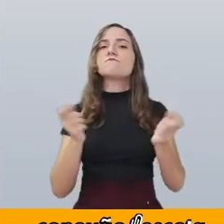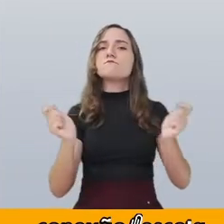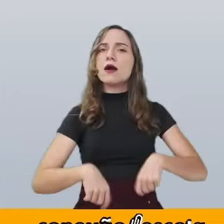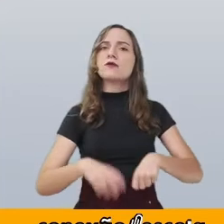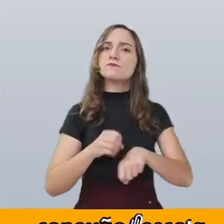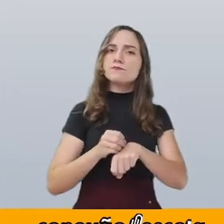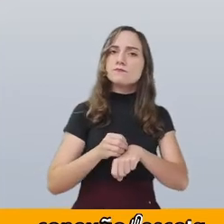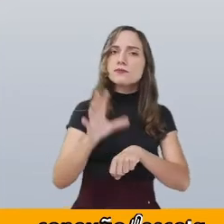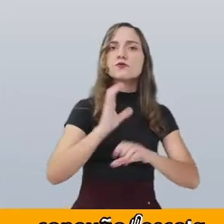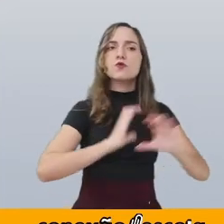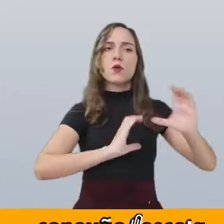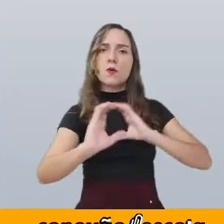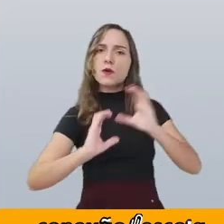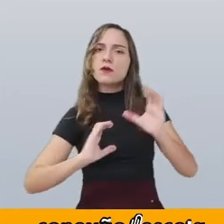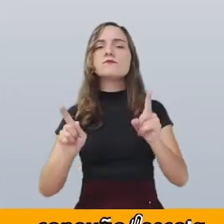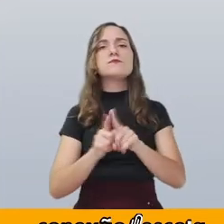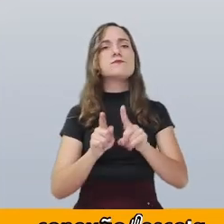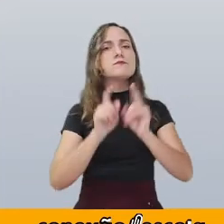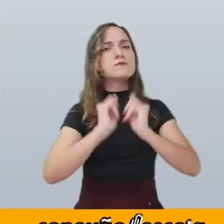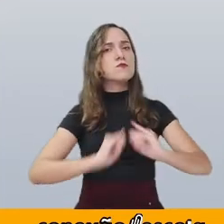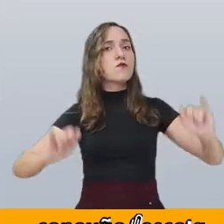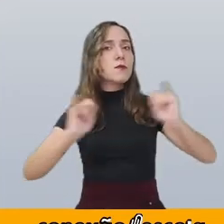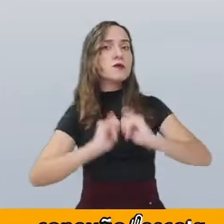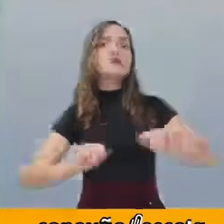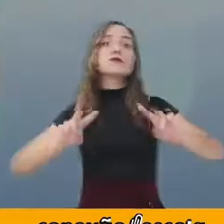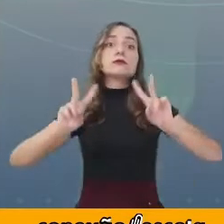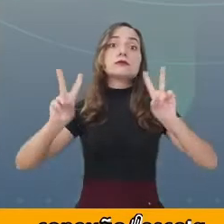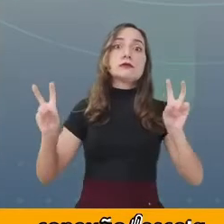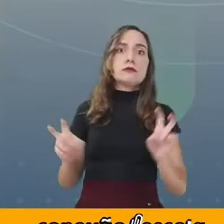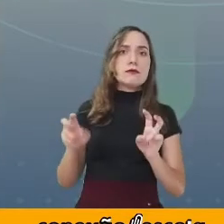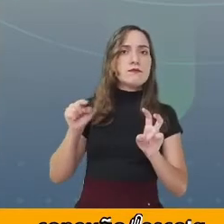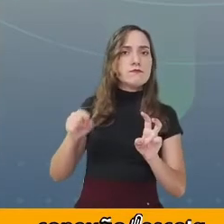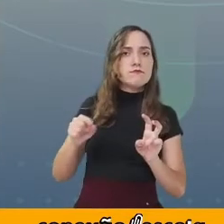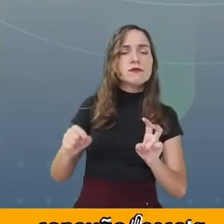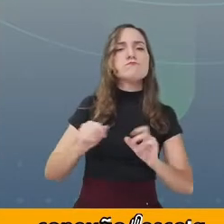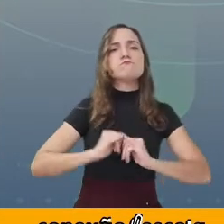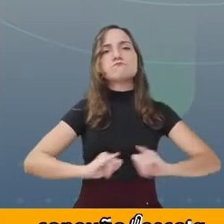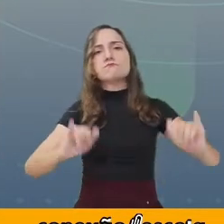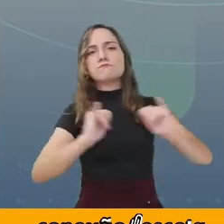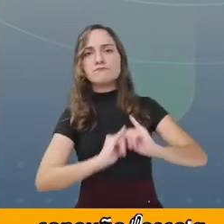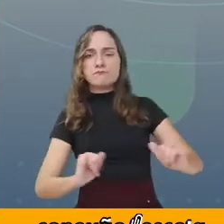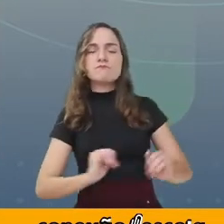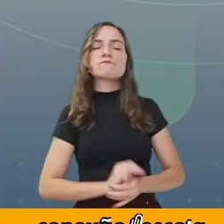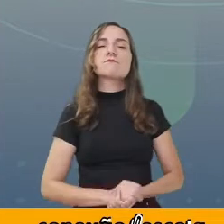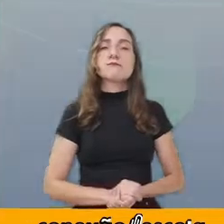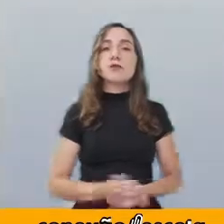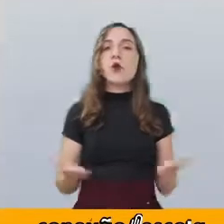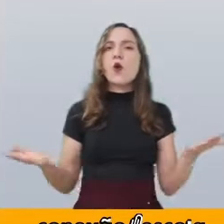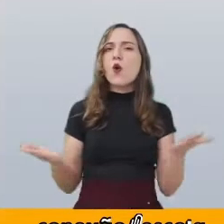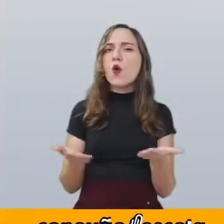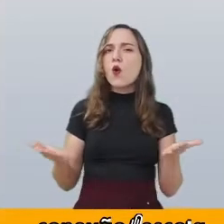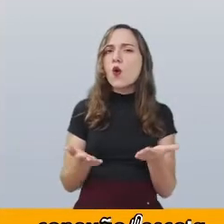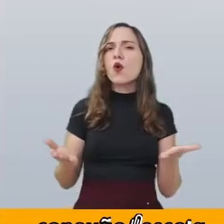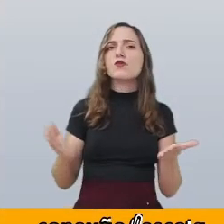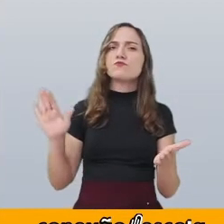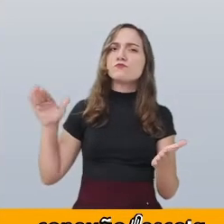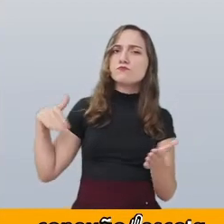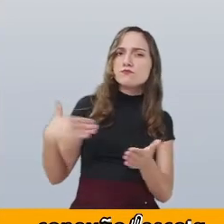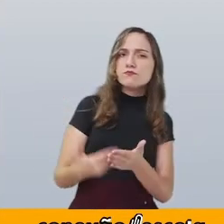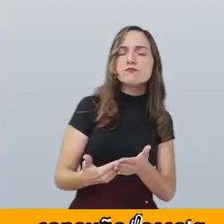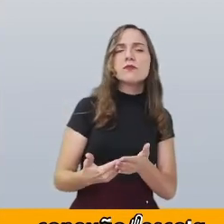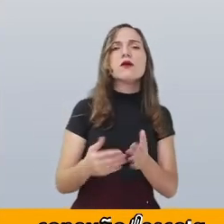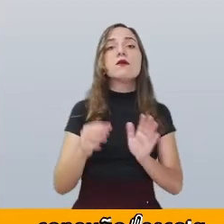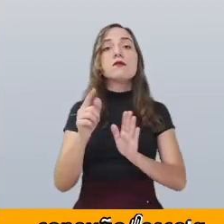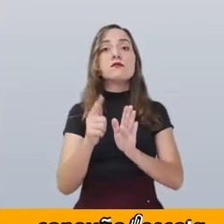comunicar e informar sobre algo. Nos dias atuais, o texto